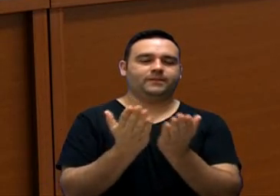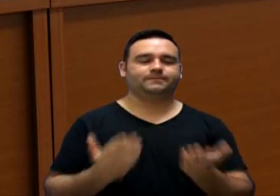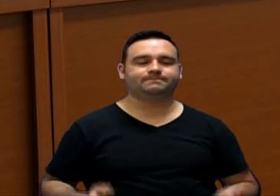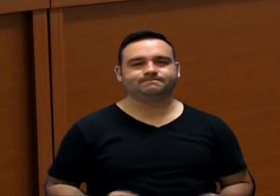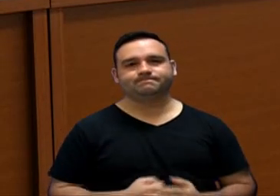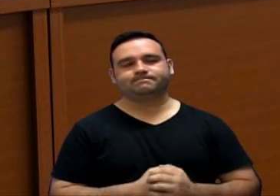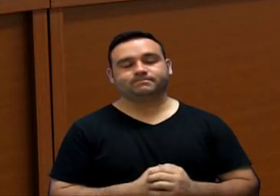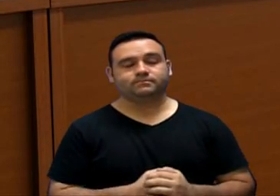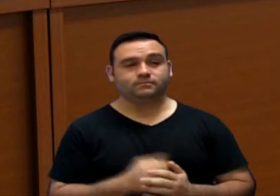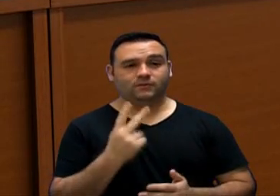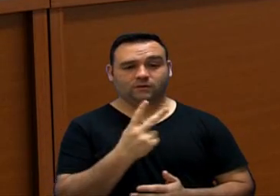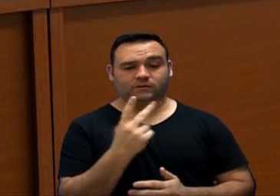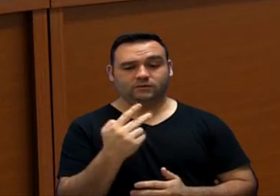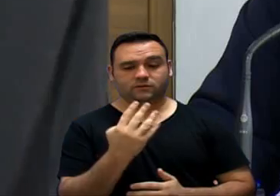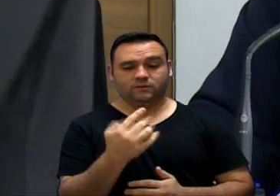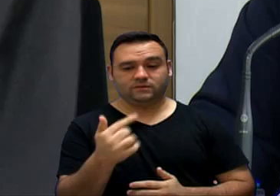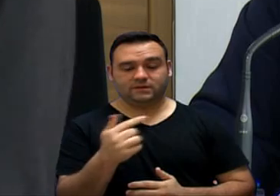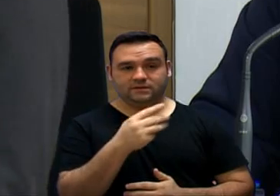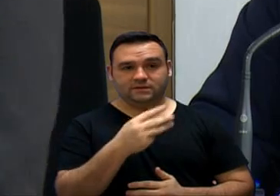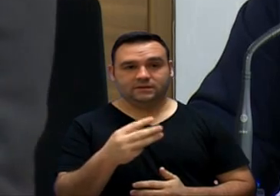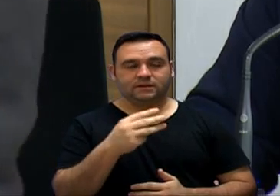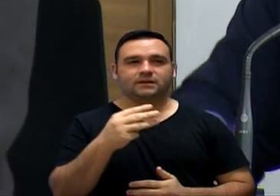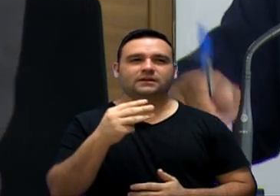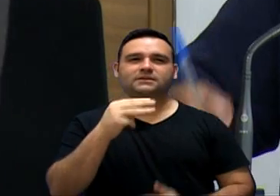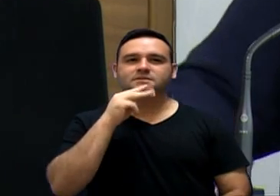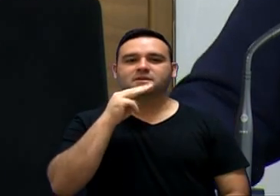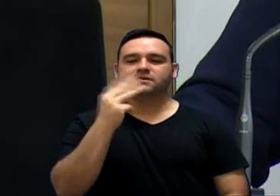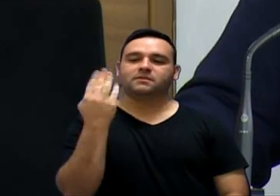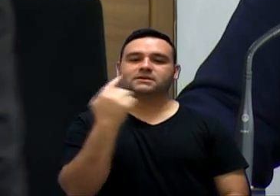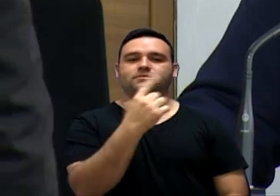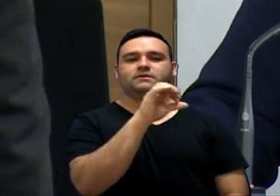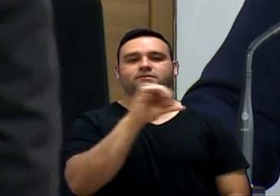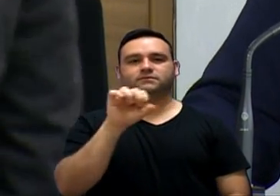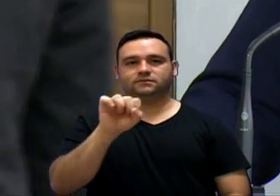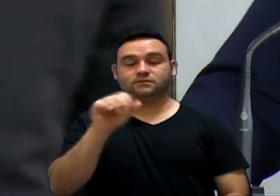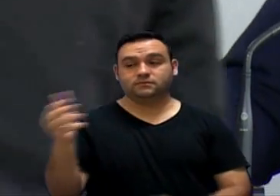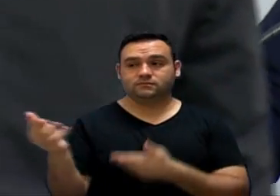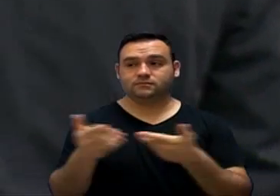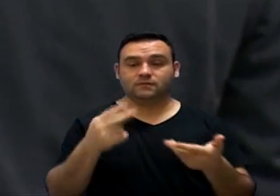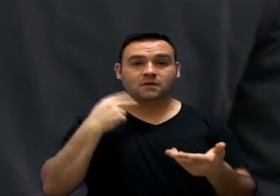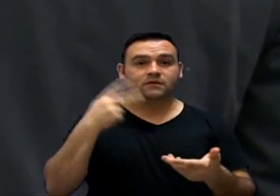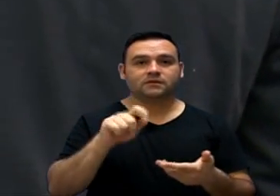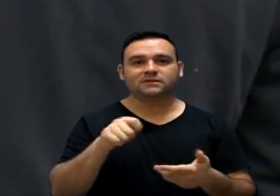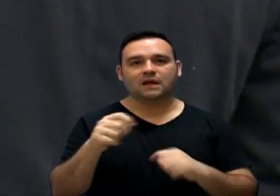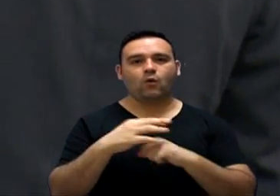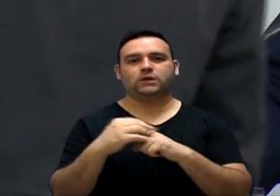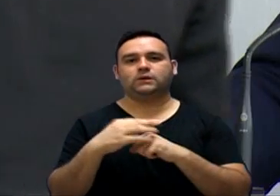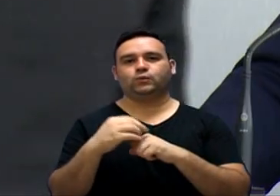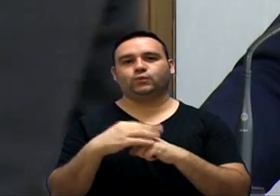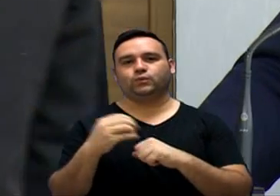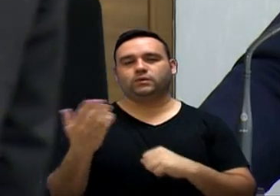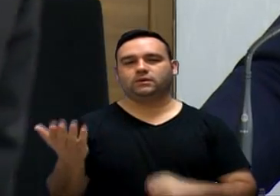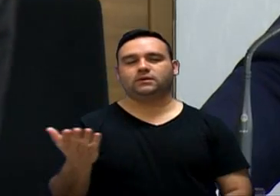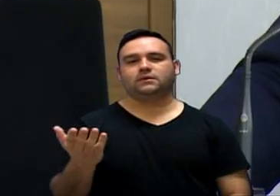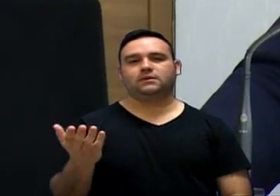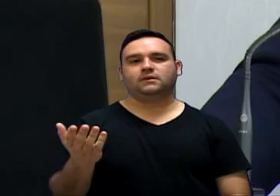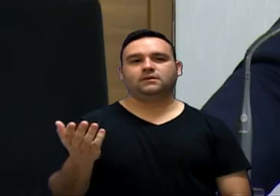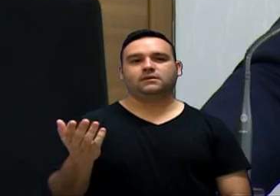É, 2473 do 3 de 98, convidar o vereador Rodrigo.